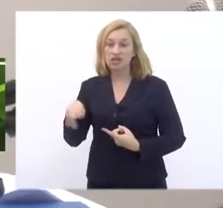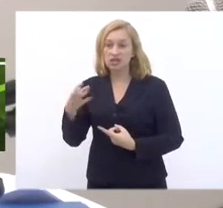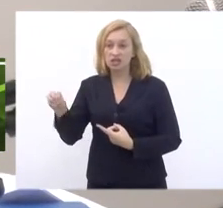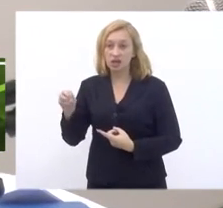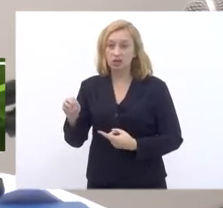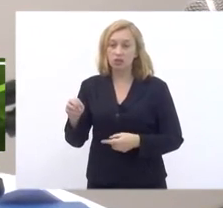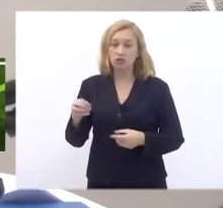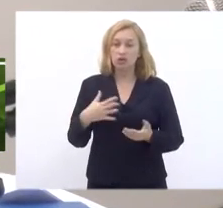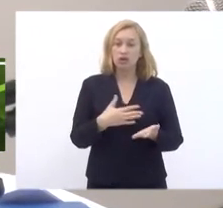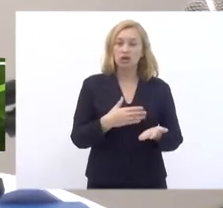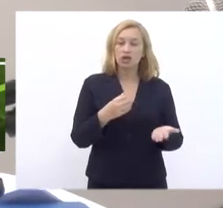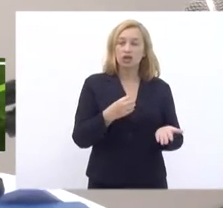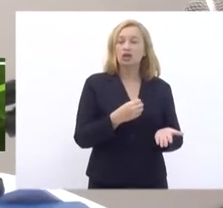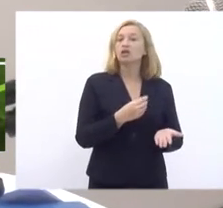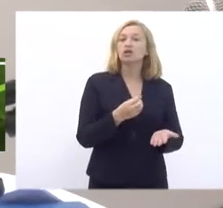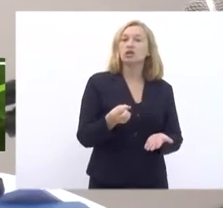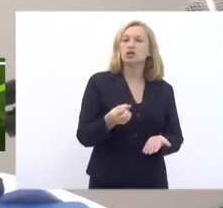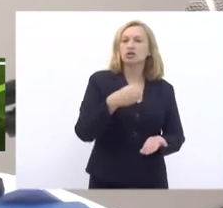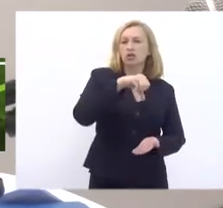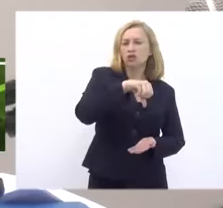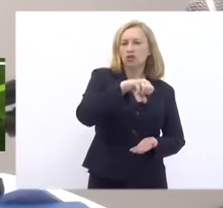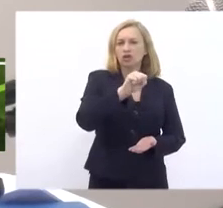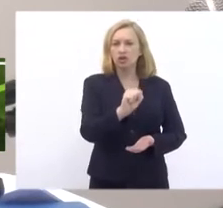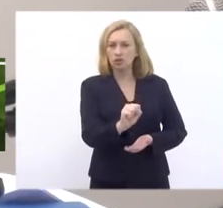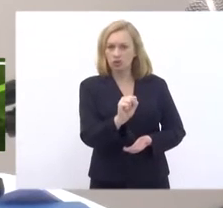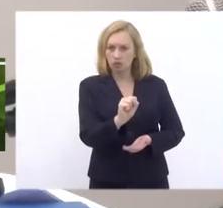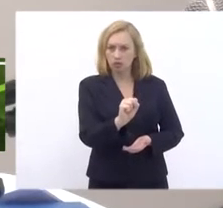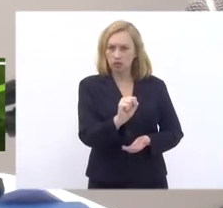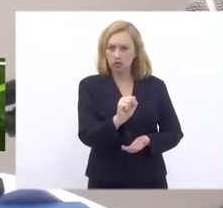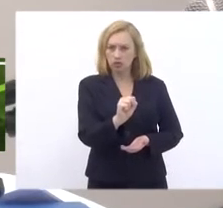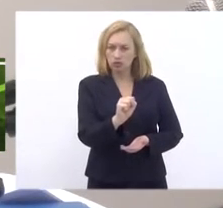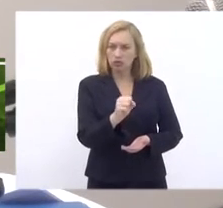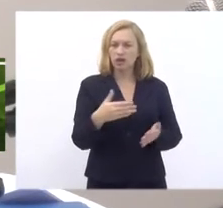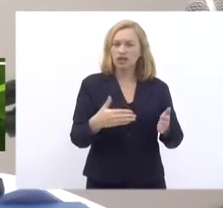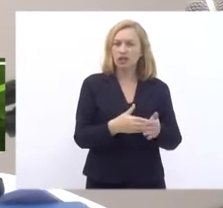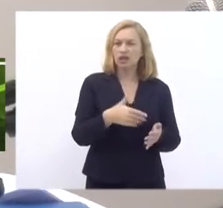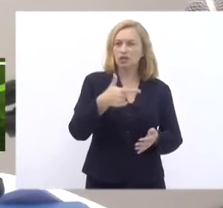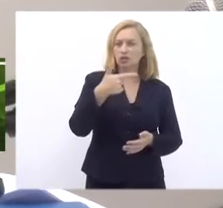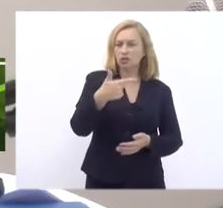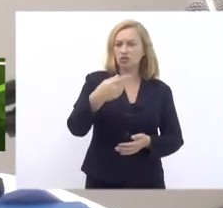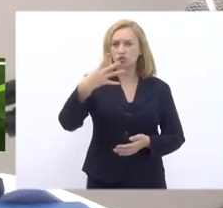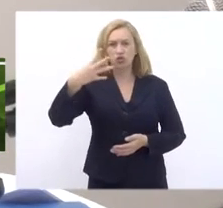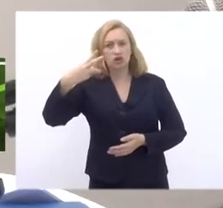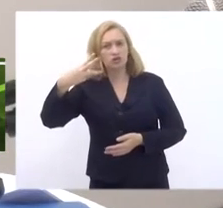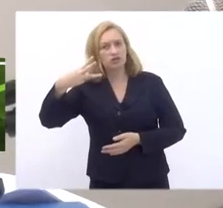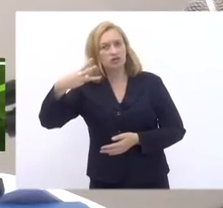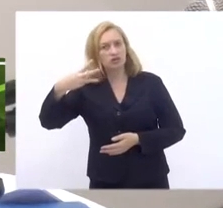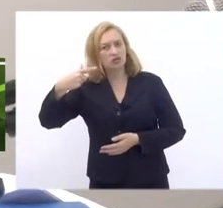em 98, com vigência originalmente com vigência até 2023.